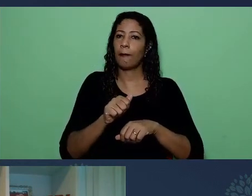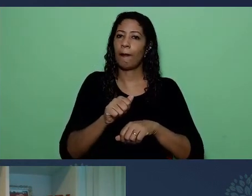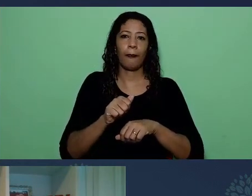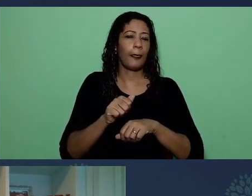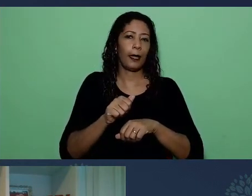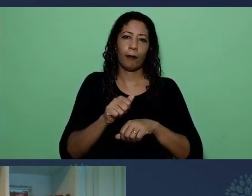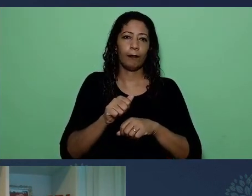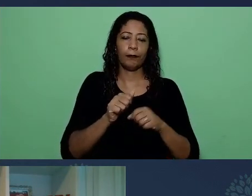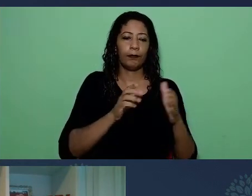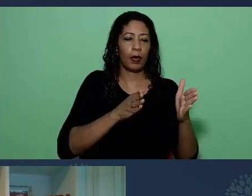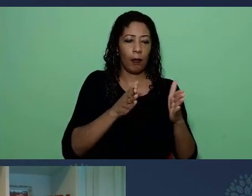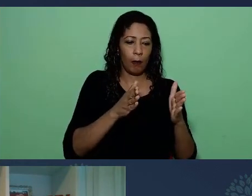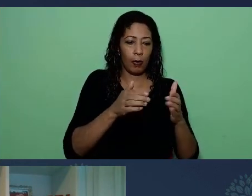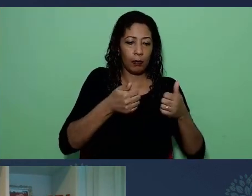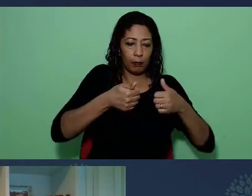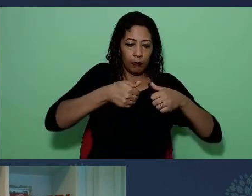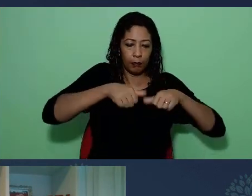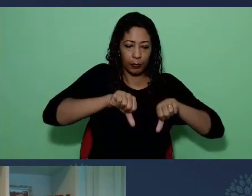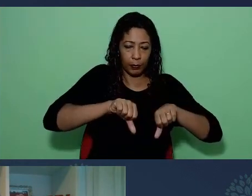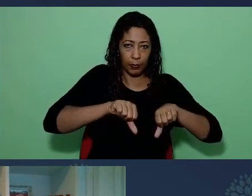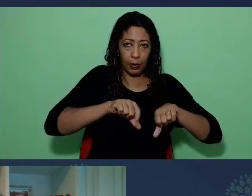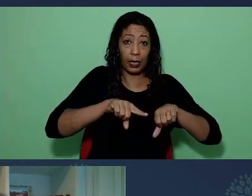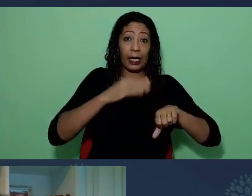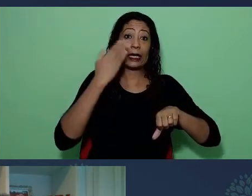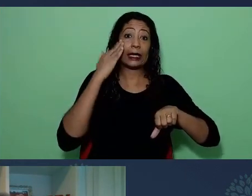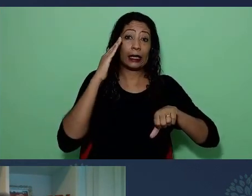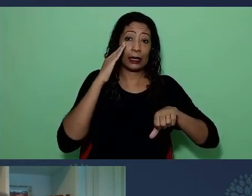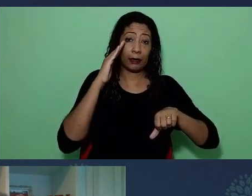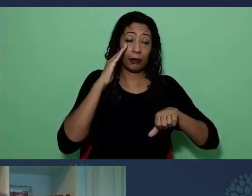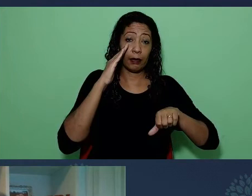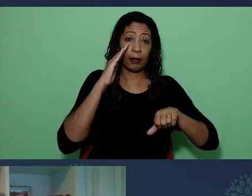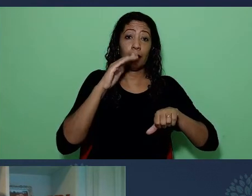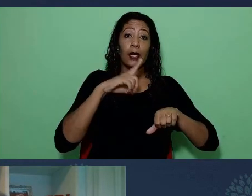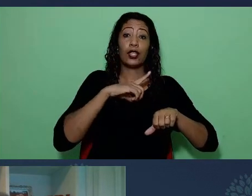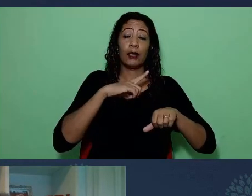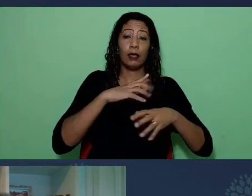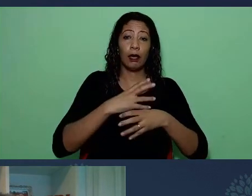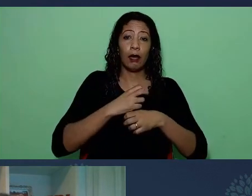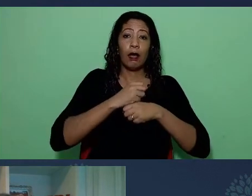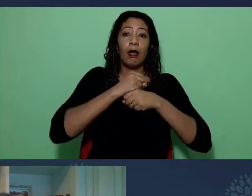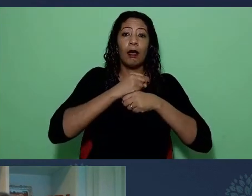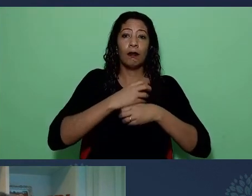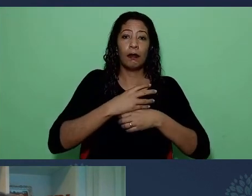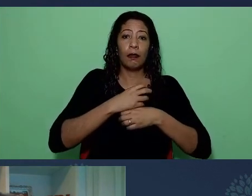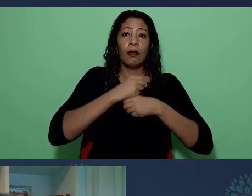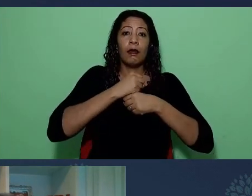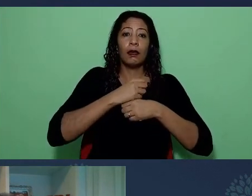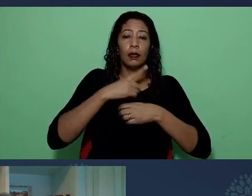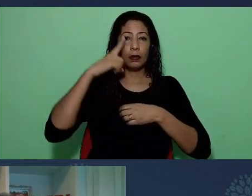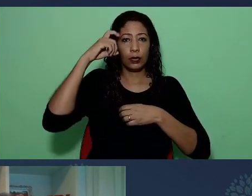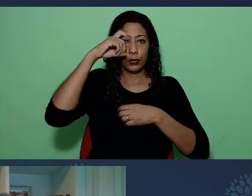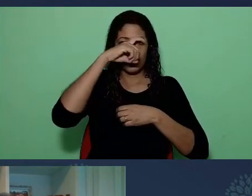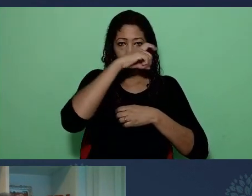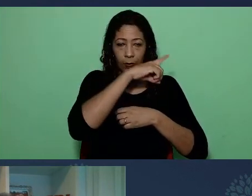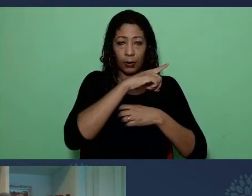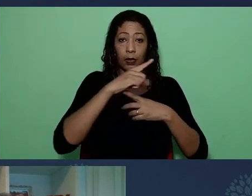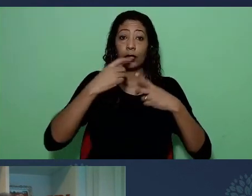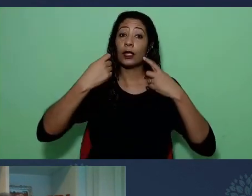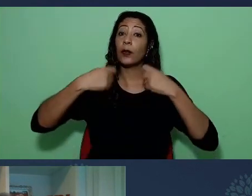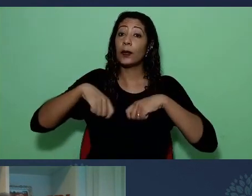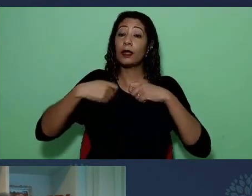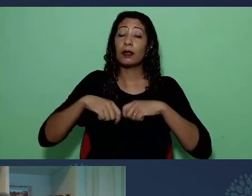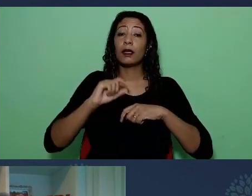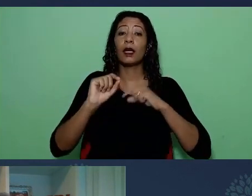muito importante entender que o paciente já tem uma sobrecarga, uma hiperinsuflação, né? Então, a gente precisa trabalhar